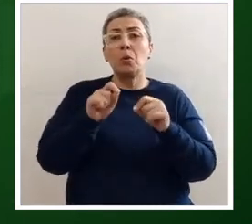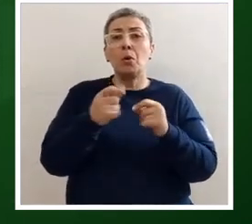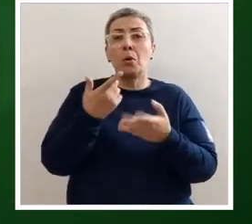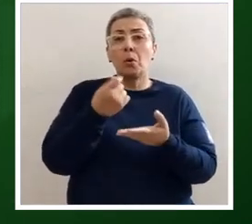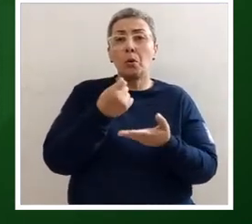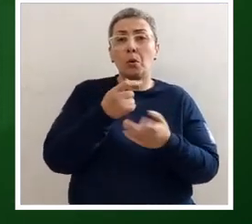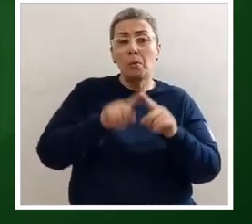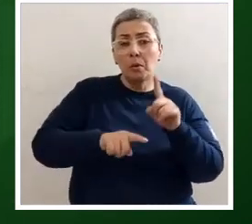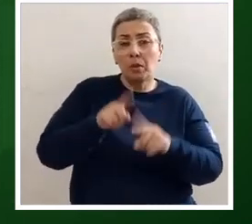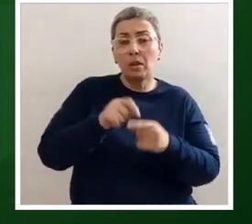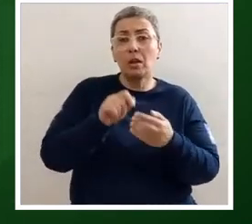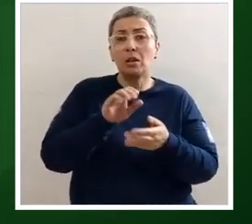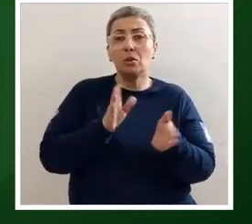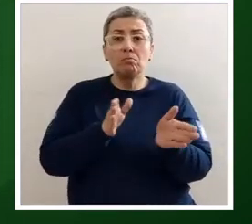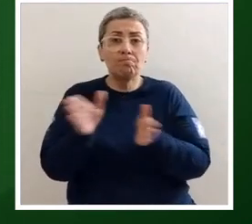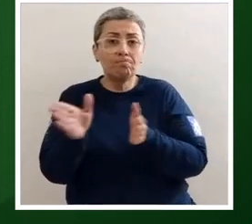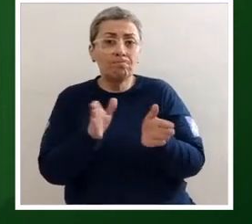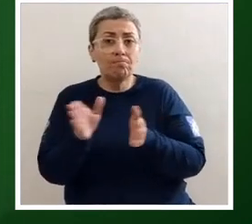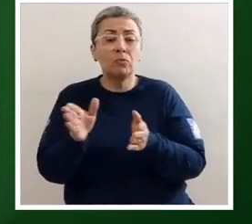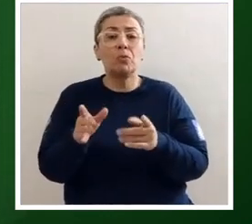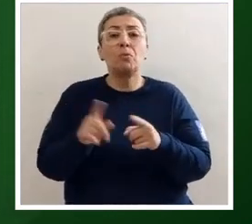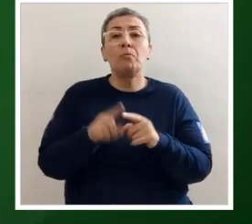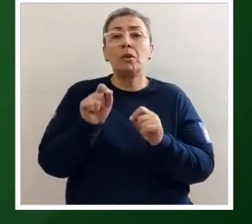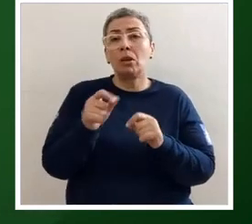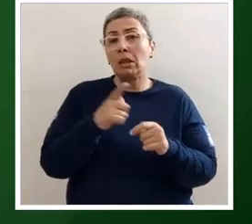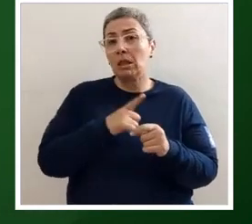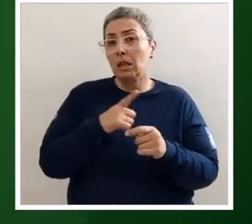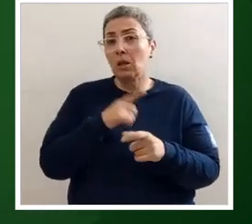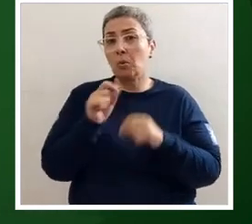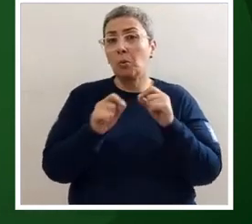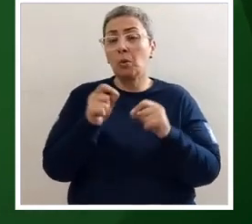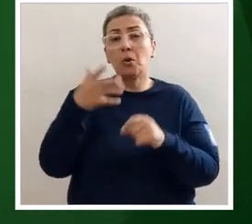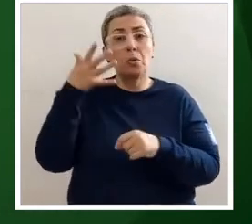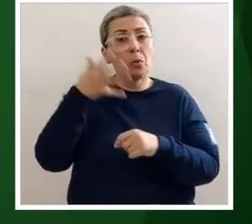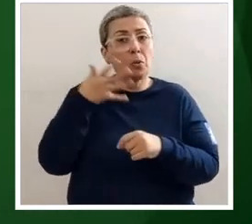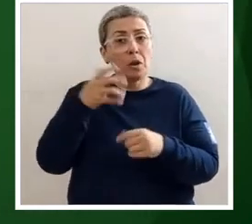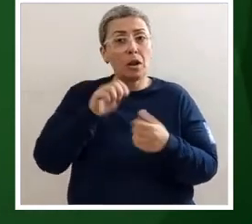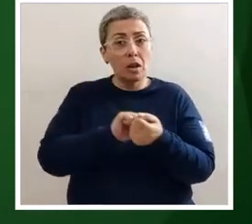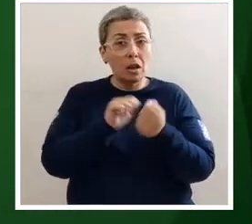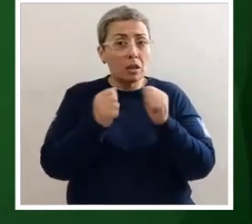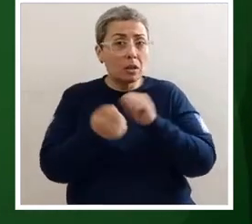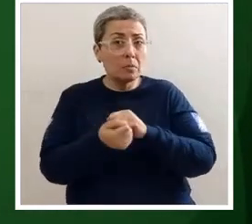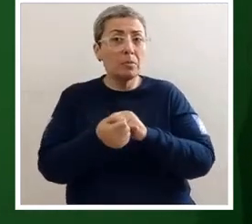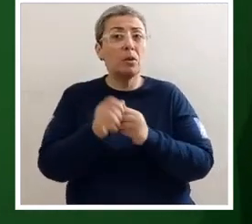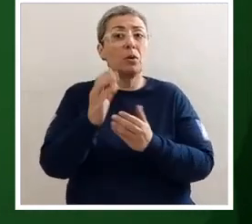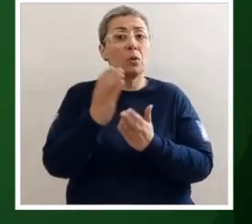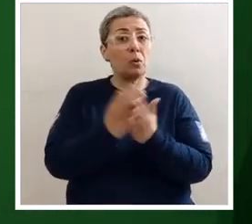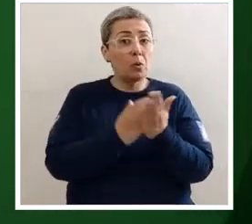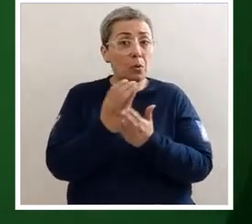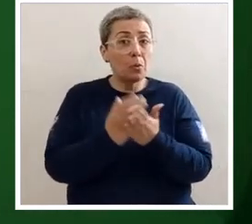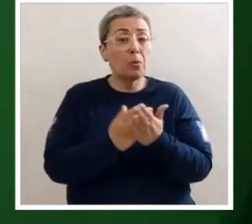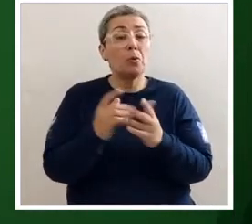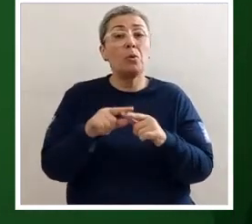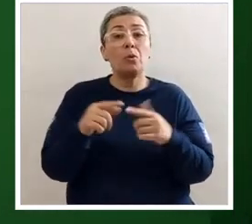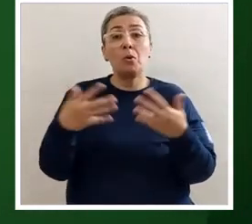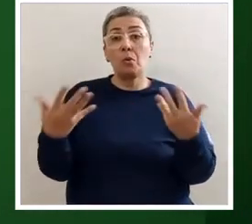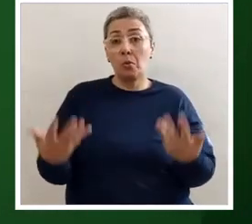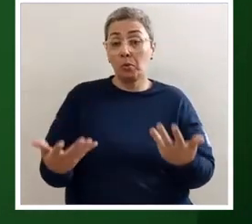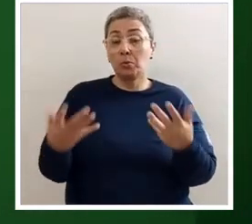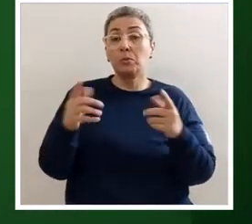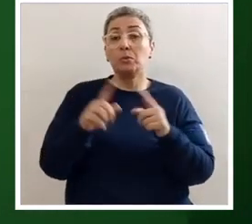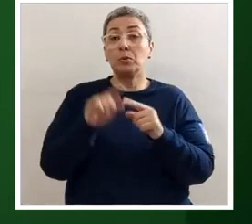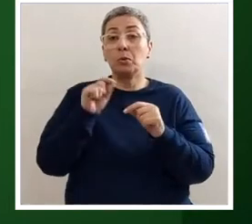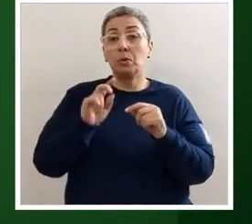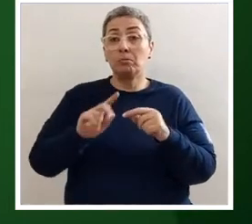recursos e acessibilidade nós tivemos a fala com adaptação curricular hoje dando